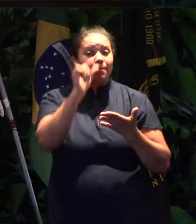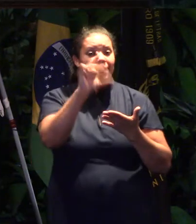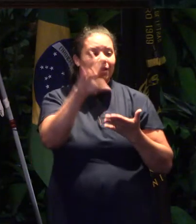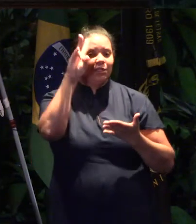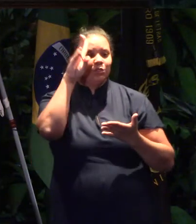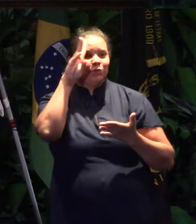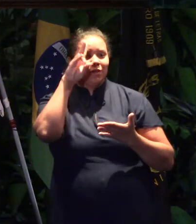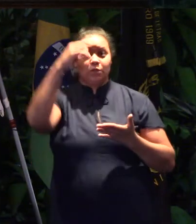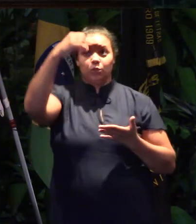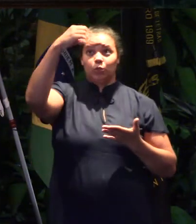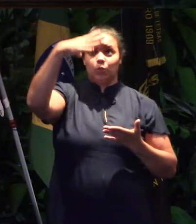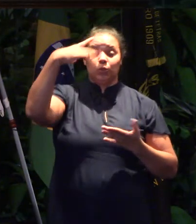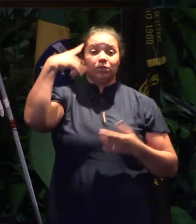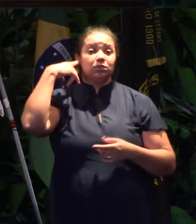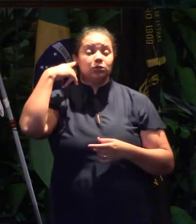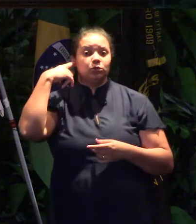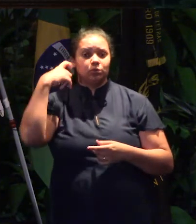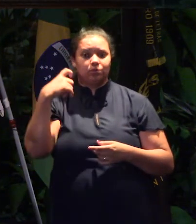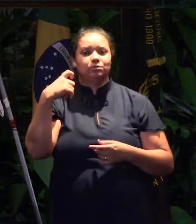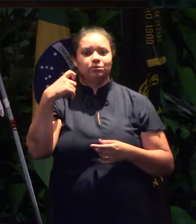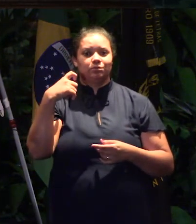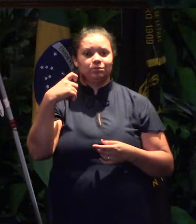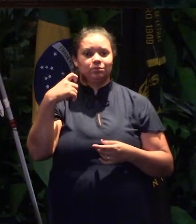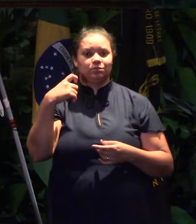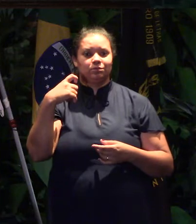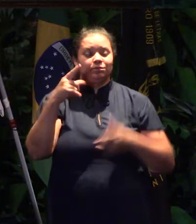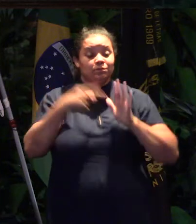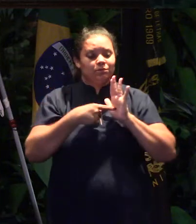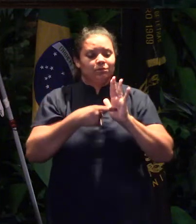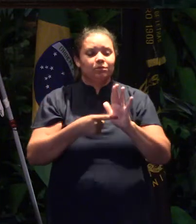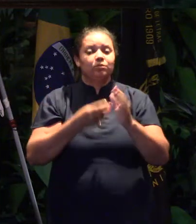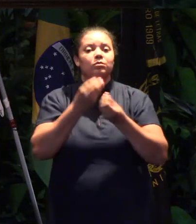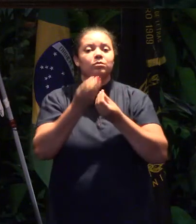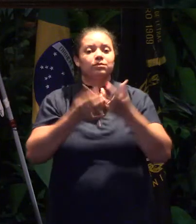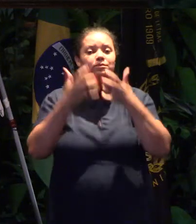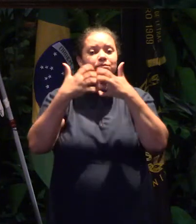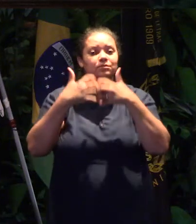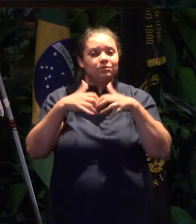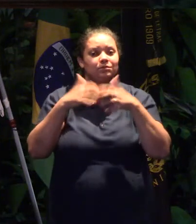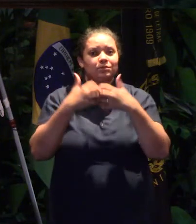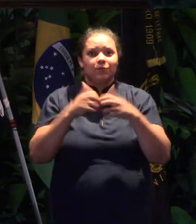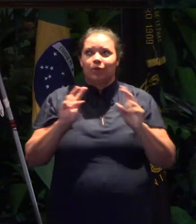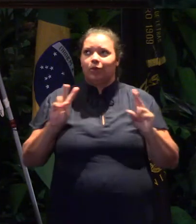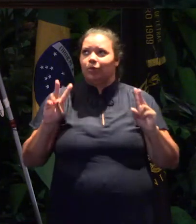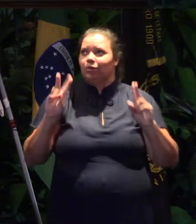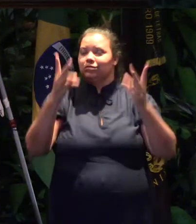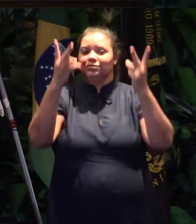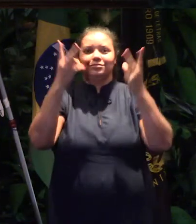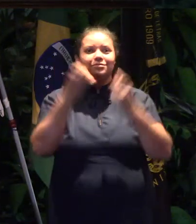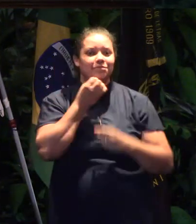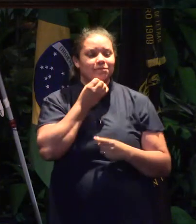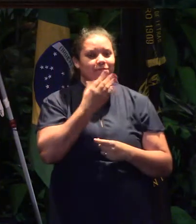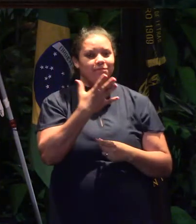Som, puder trazer um pouco desse tipo de reflexão para os leitores, já vai ser uma vitória.